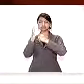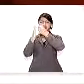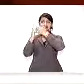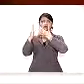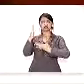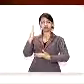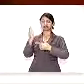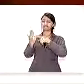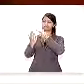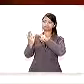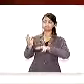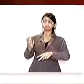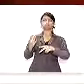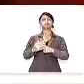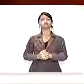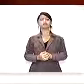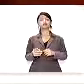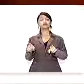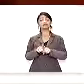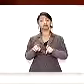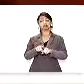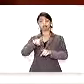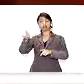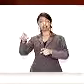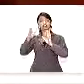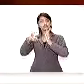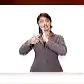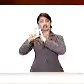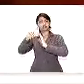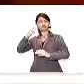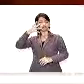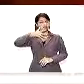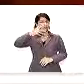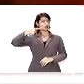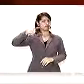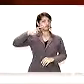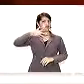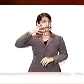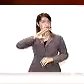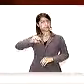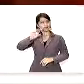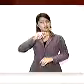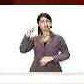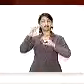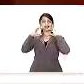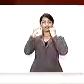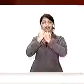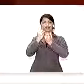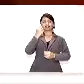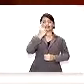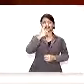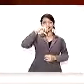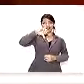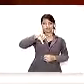inclusive por memoriais e mediante sustentação oral proferida na 19ª sessão desta segunda